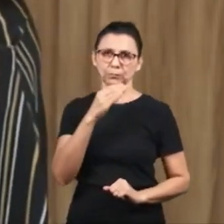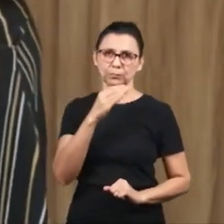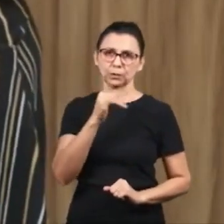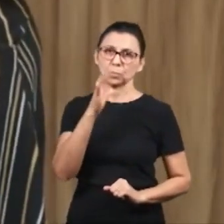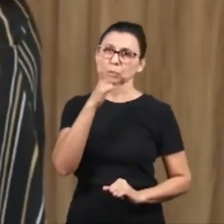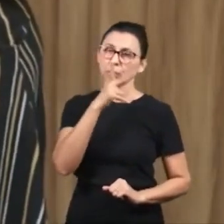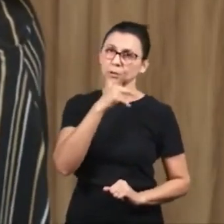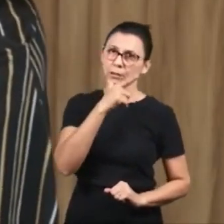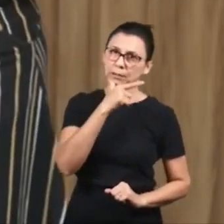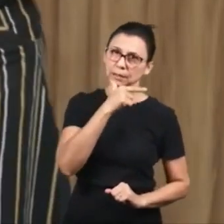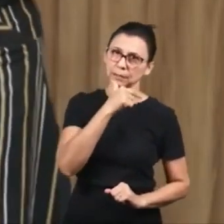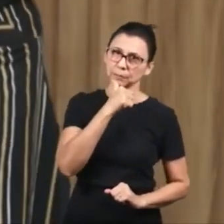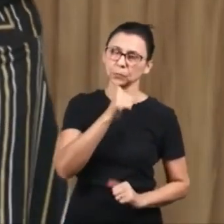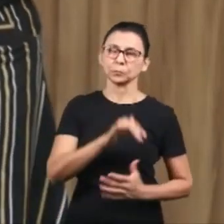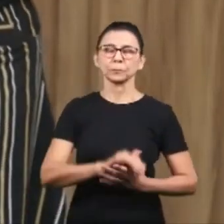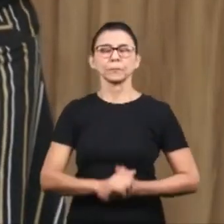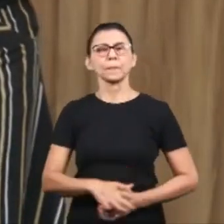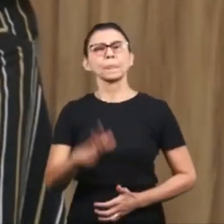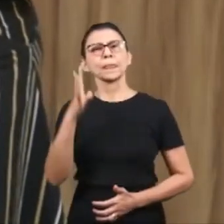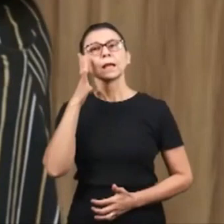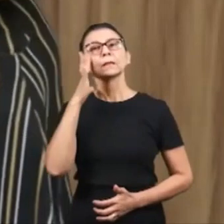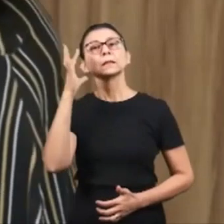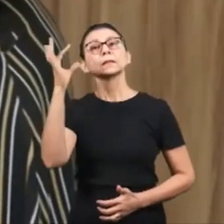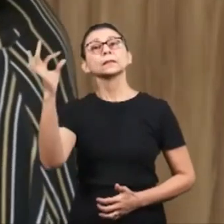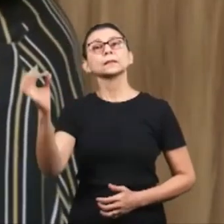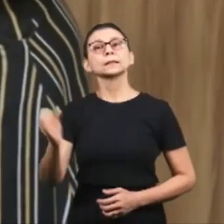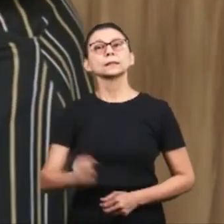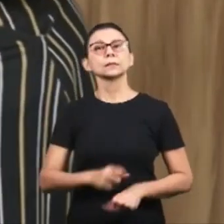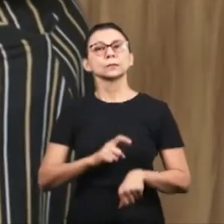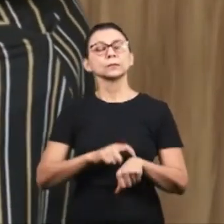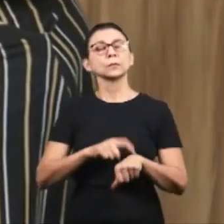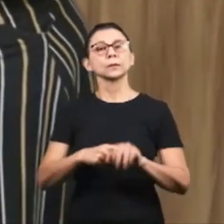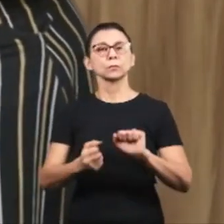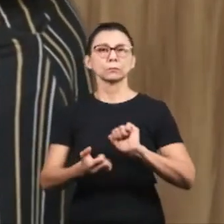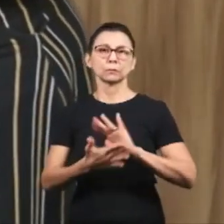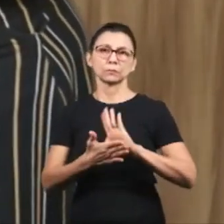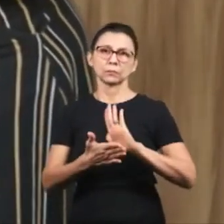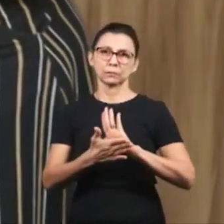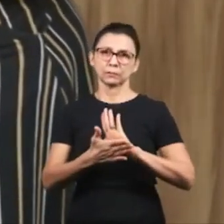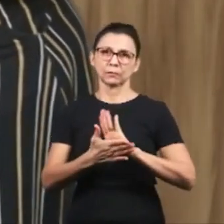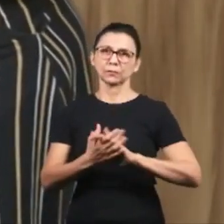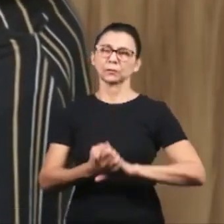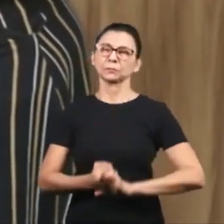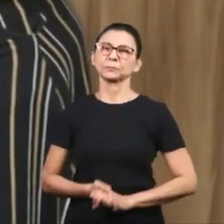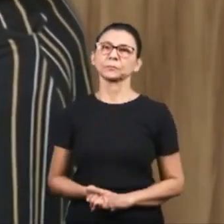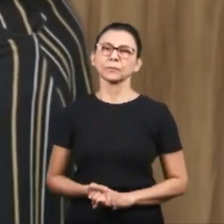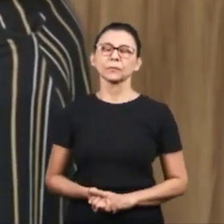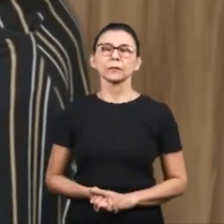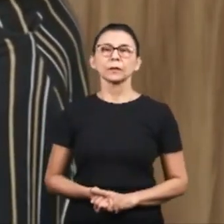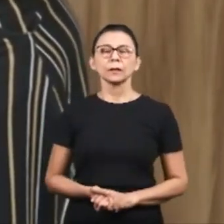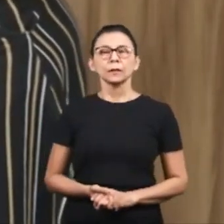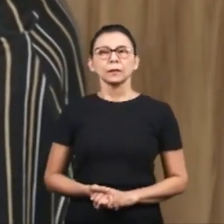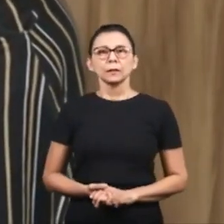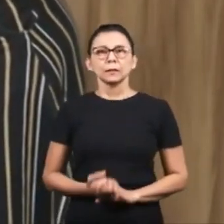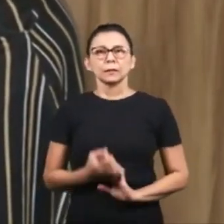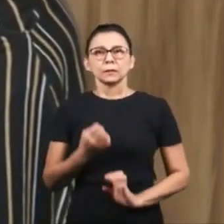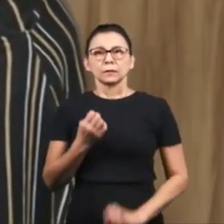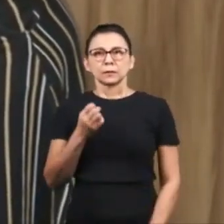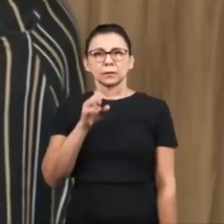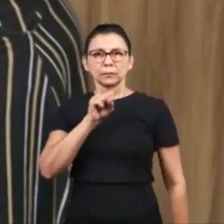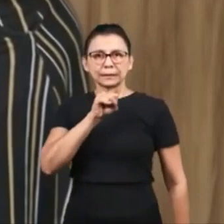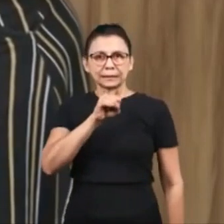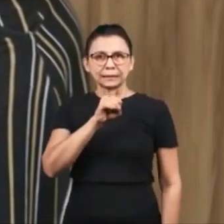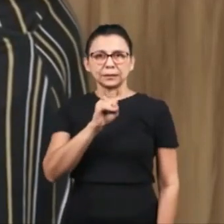rápido. Agora eu quero chamar a sua atenção para este momento do louvor. Aqui nós temos 2